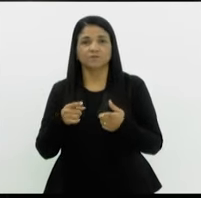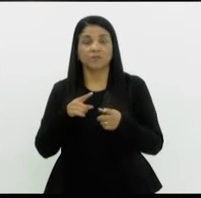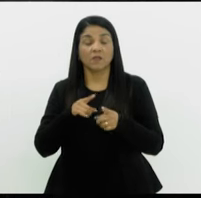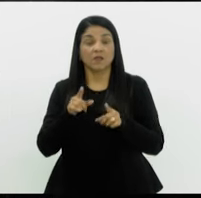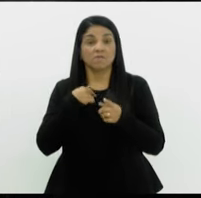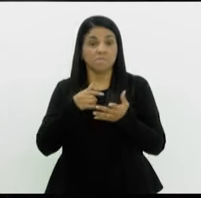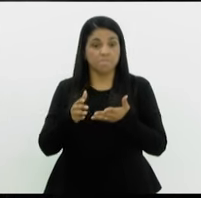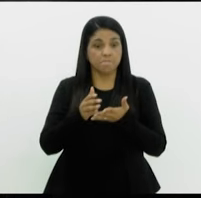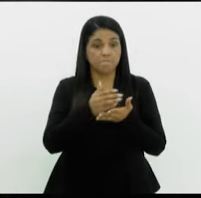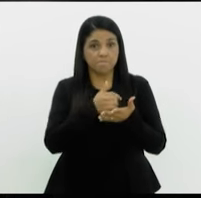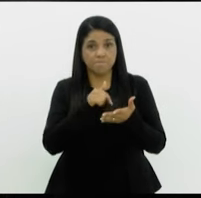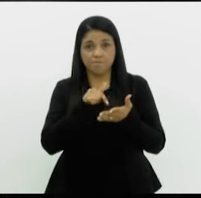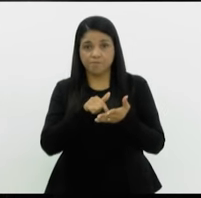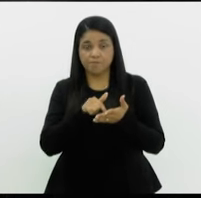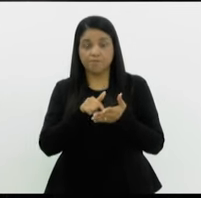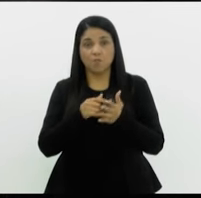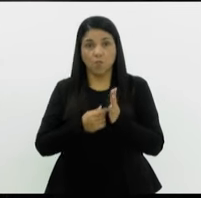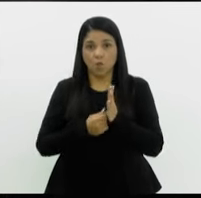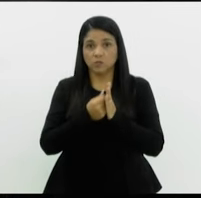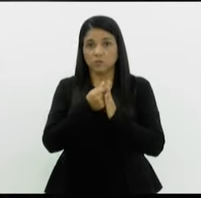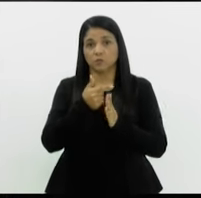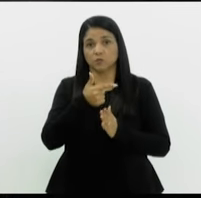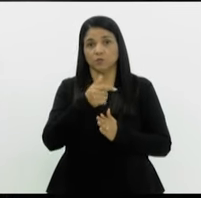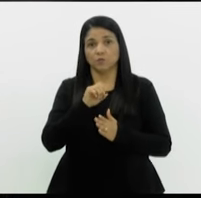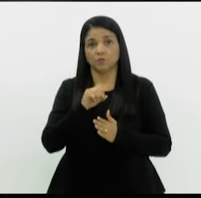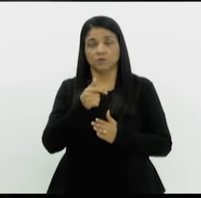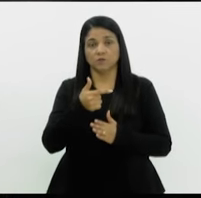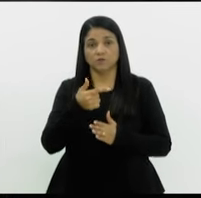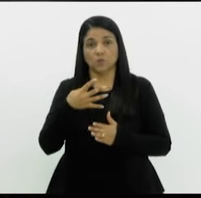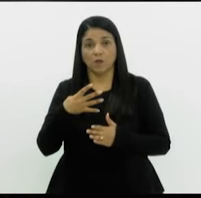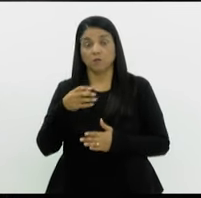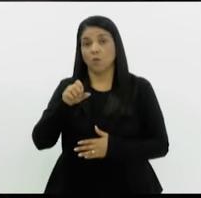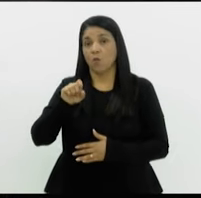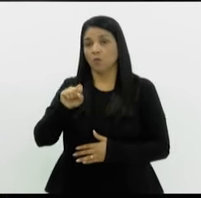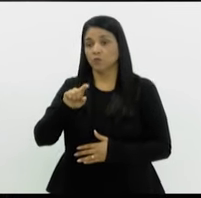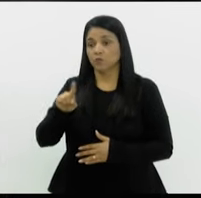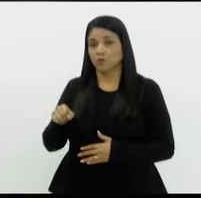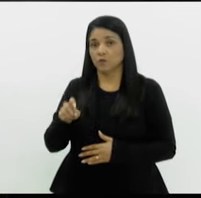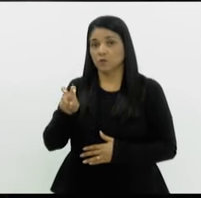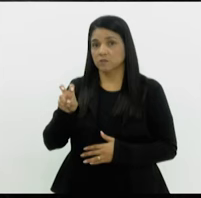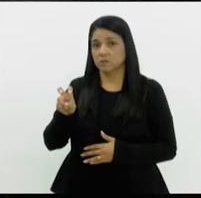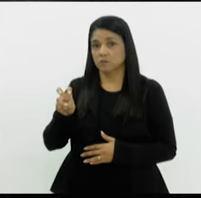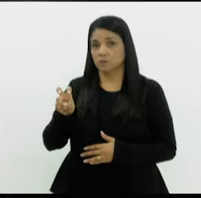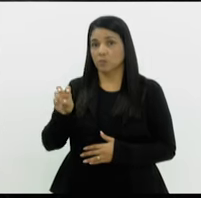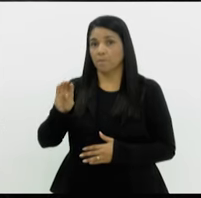no orçamento 2024 é de 8,5 bilhões